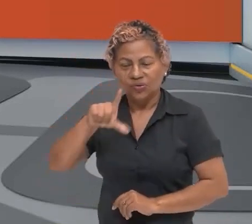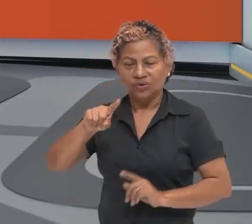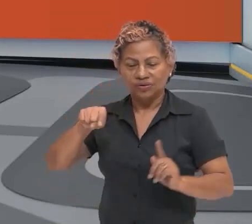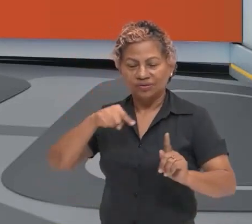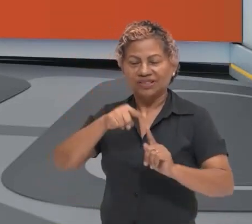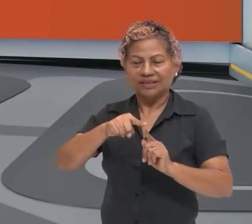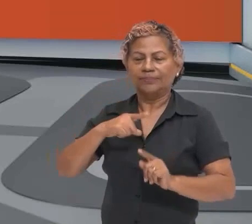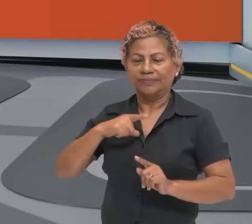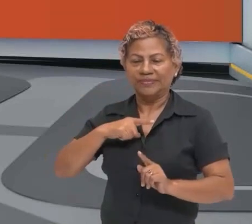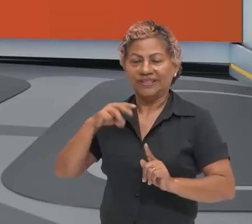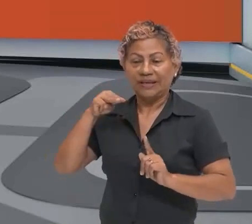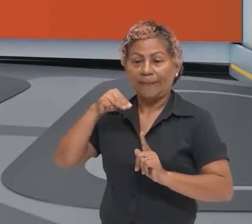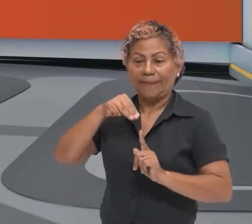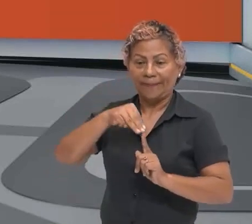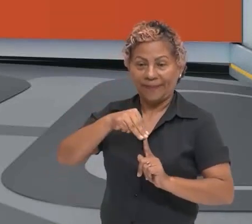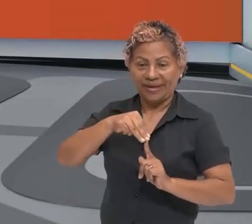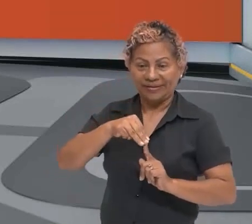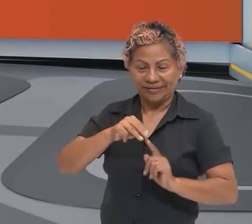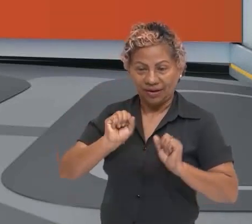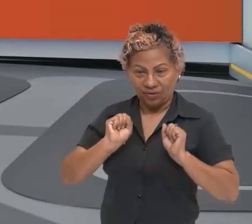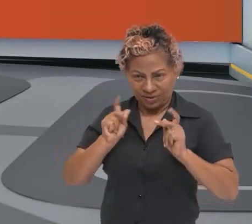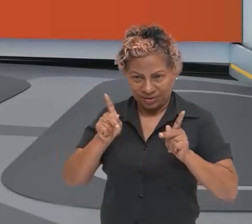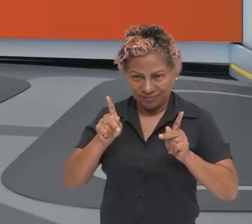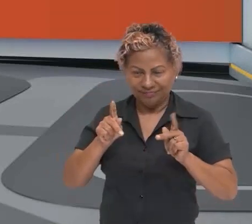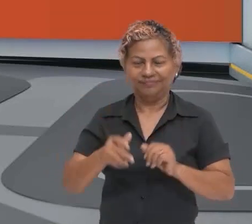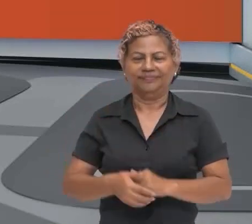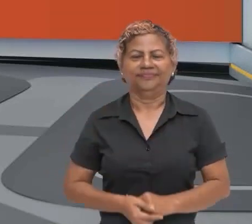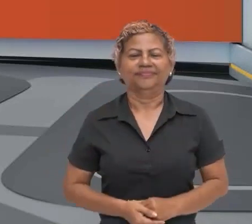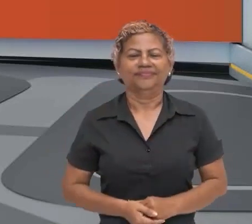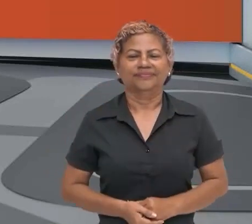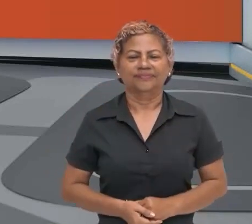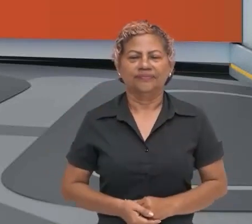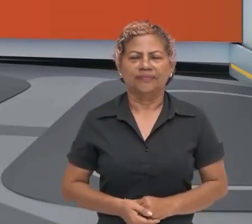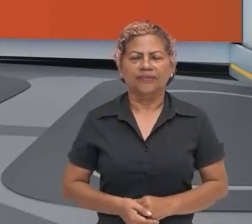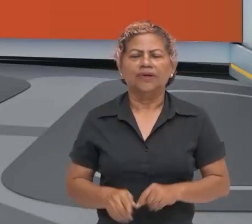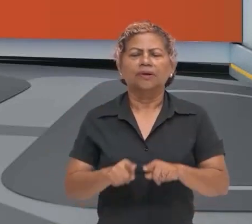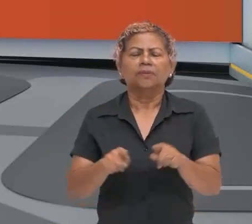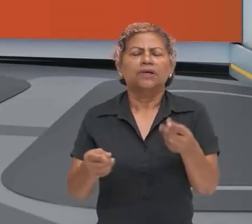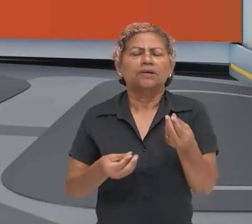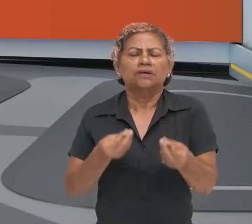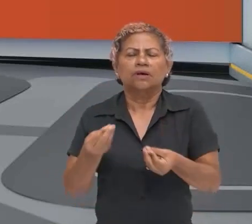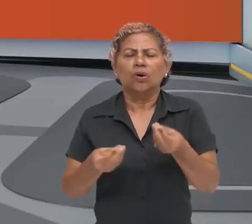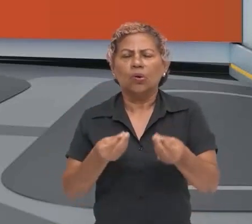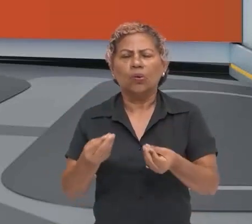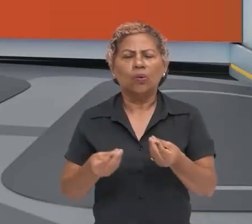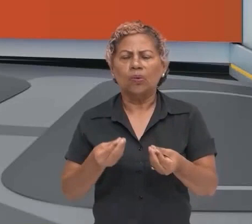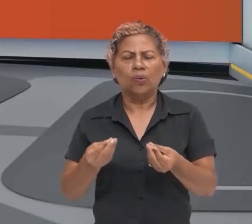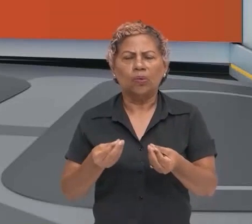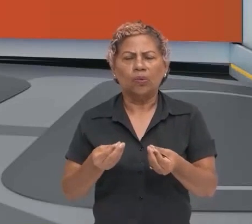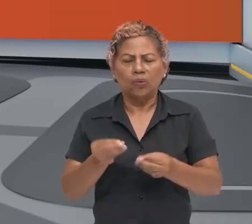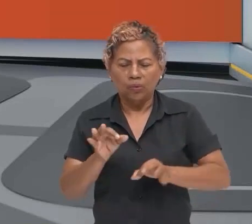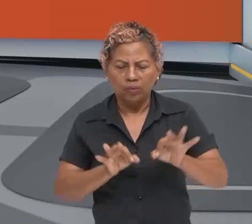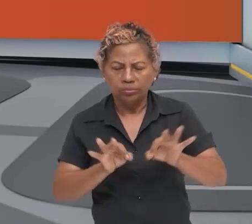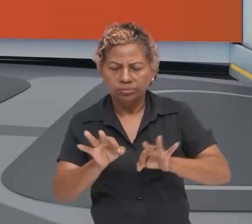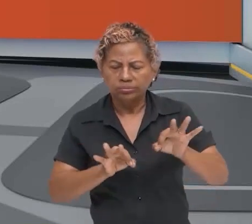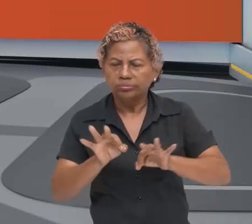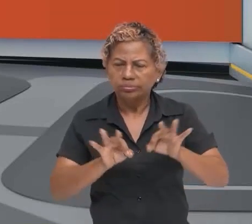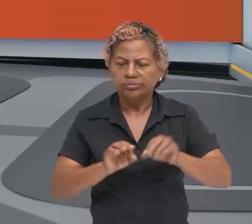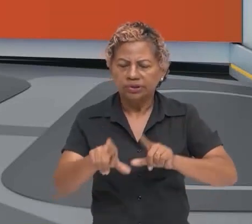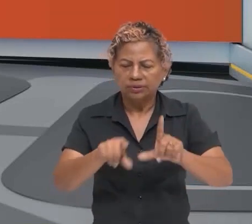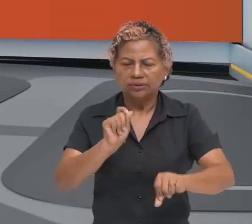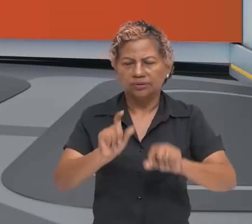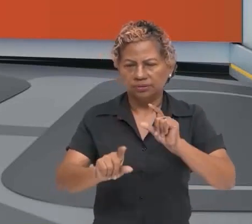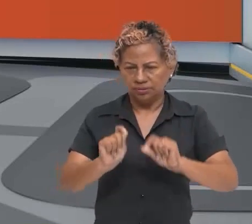ter metas, ok? Então, como é que eu faço? Como eu faço essa questão das nossas